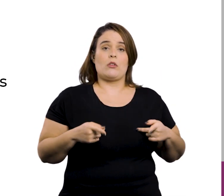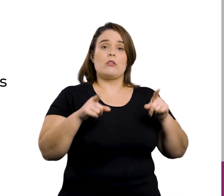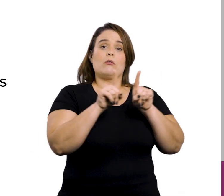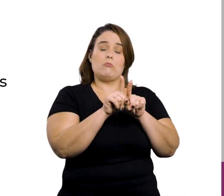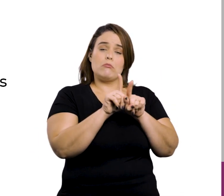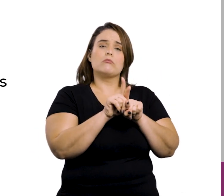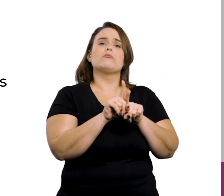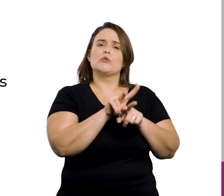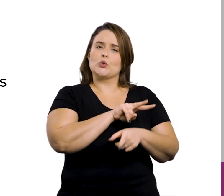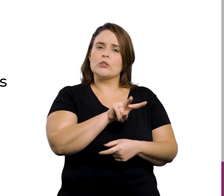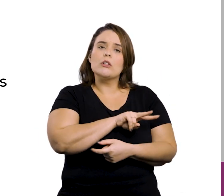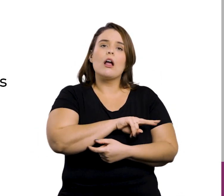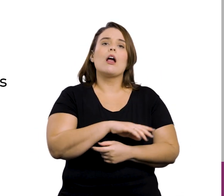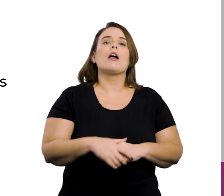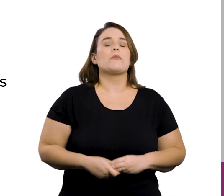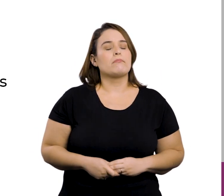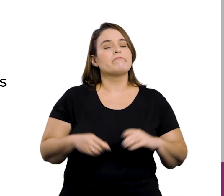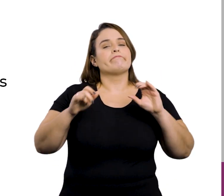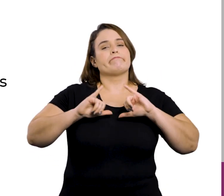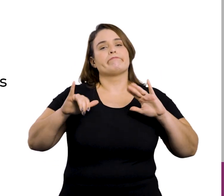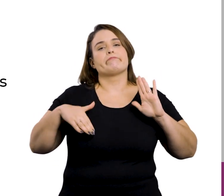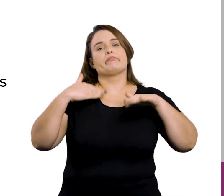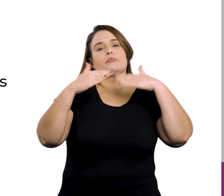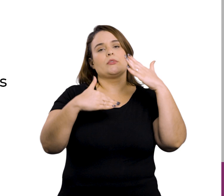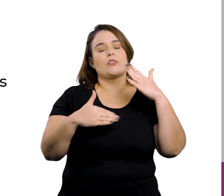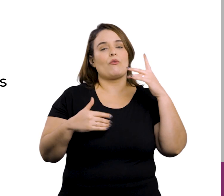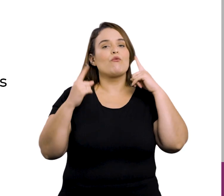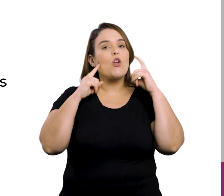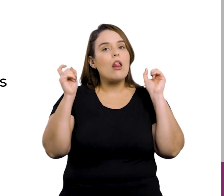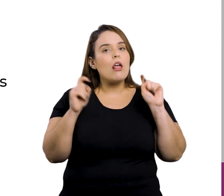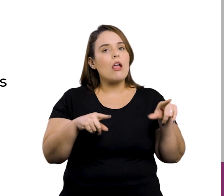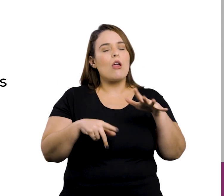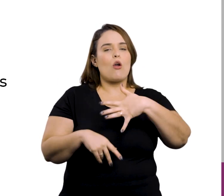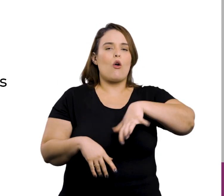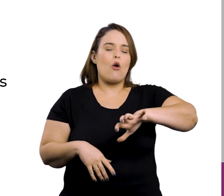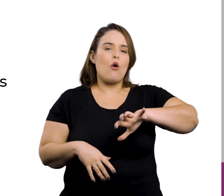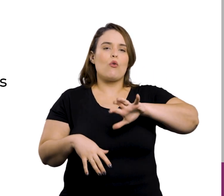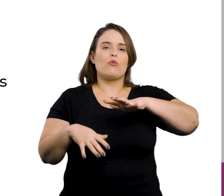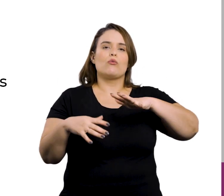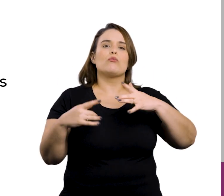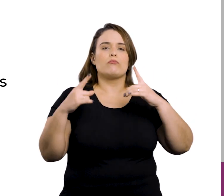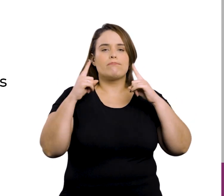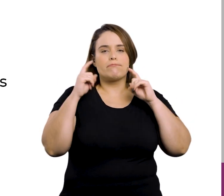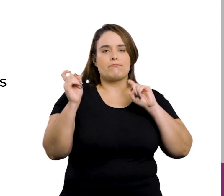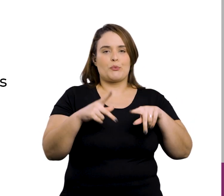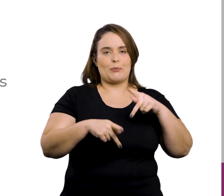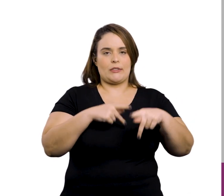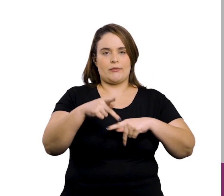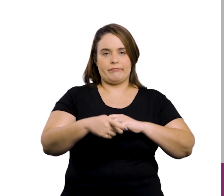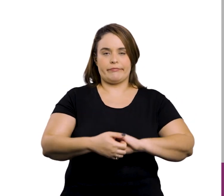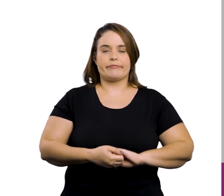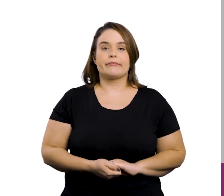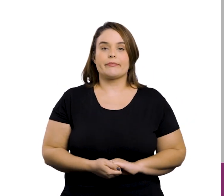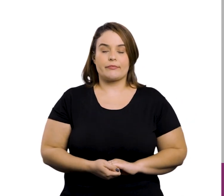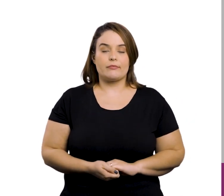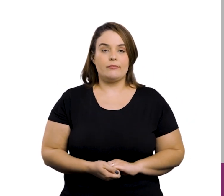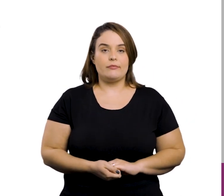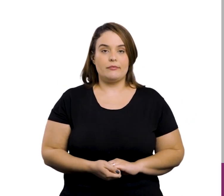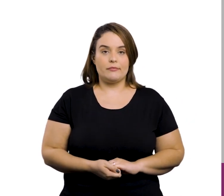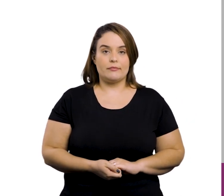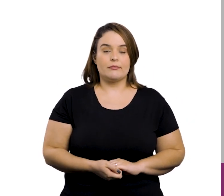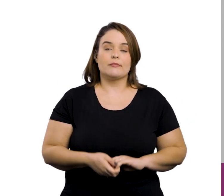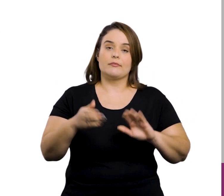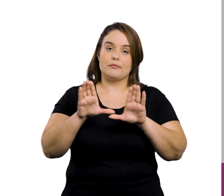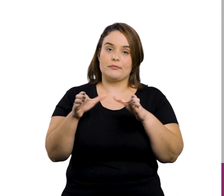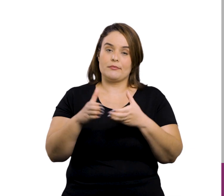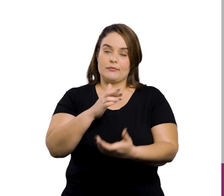Federal, há um crescente número de violências contra os territórios religiosos dessas populações. Para além das